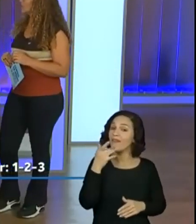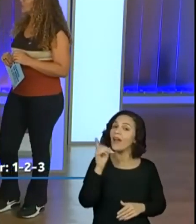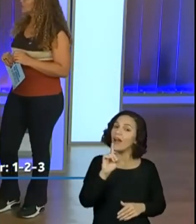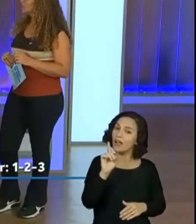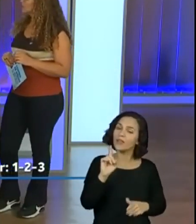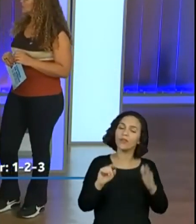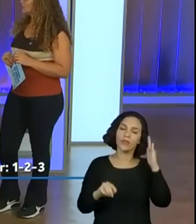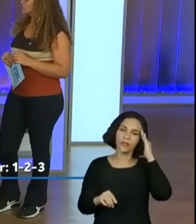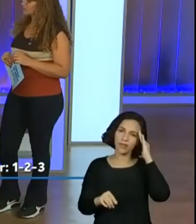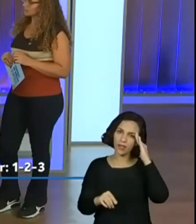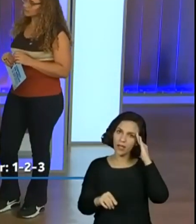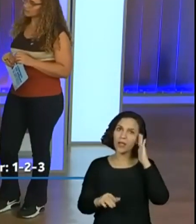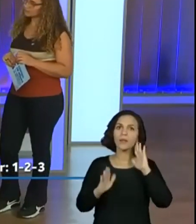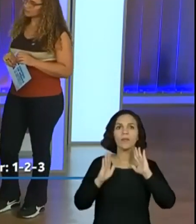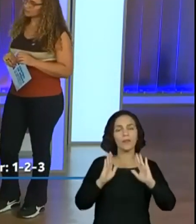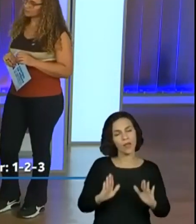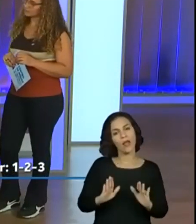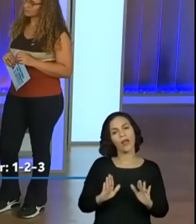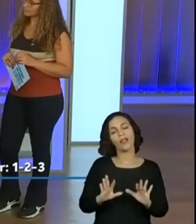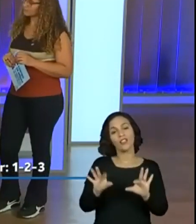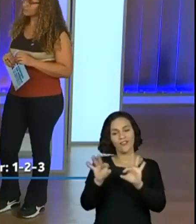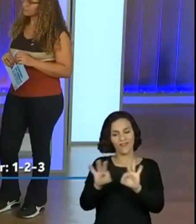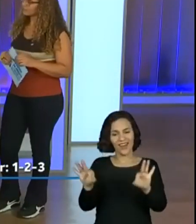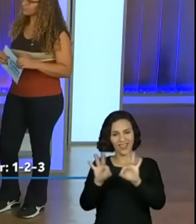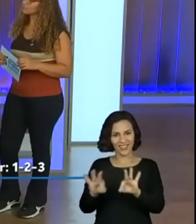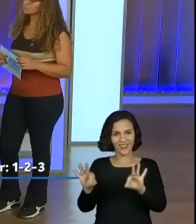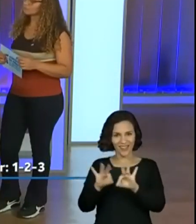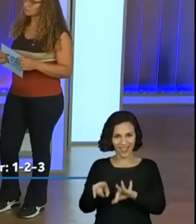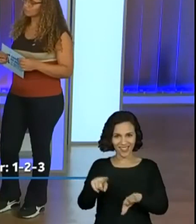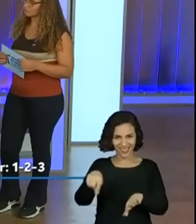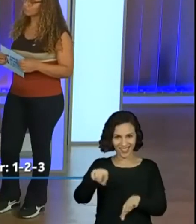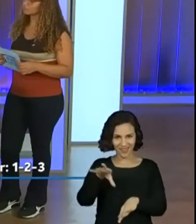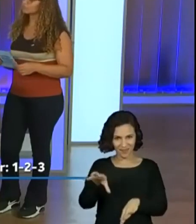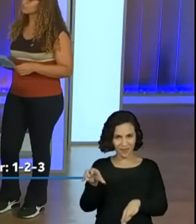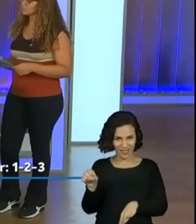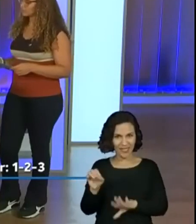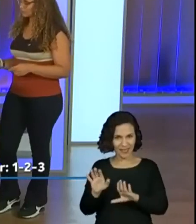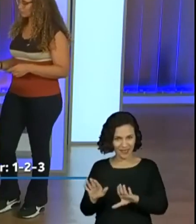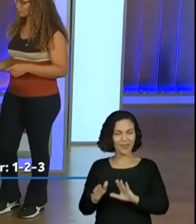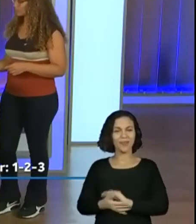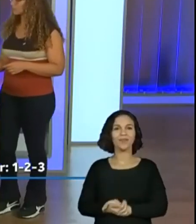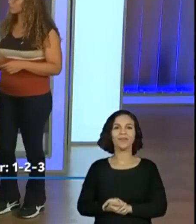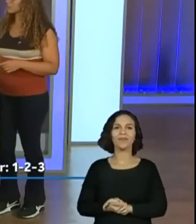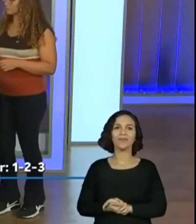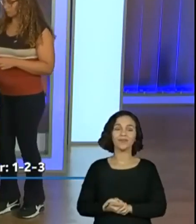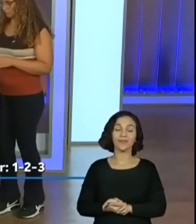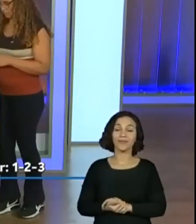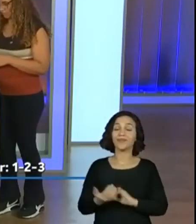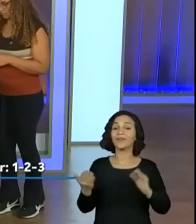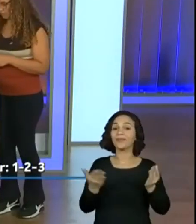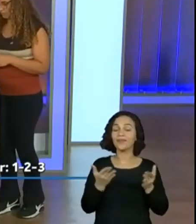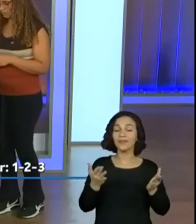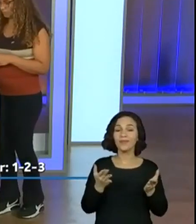é? Nós temos aqui as frases que nós já separamos, certo? Então, só para a gente... usar aqui